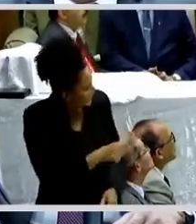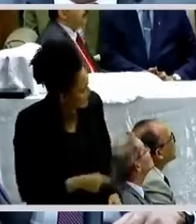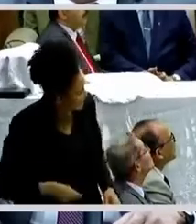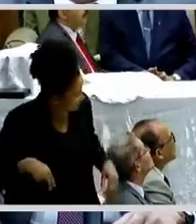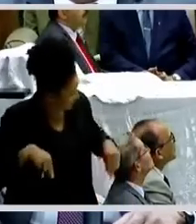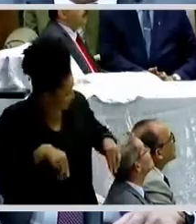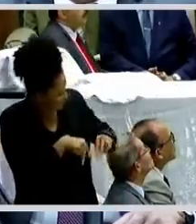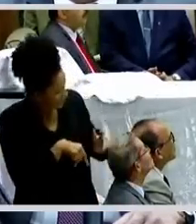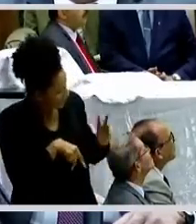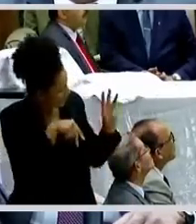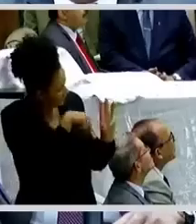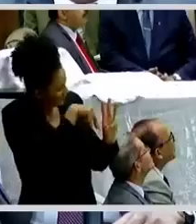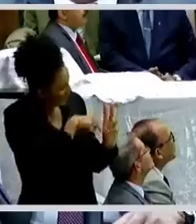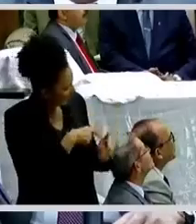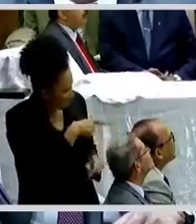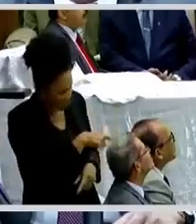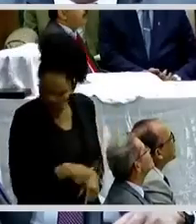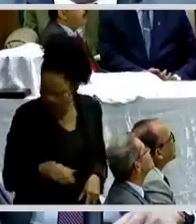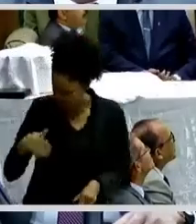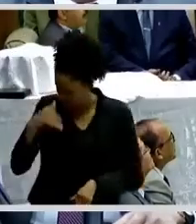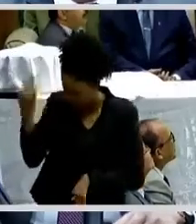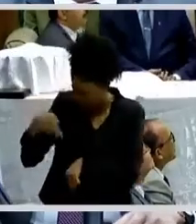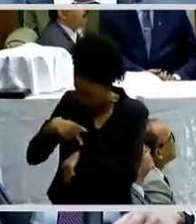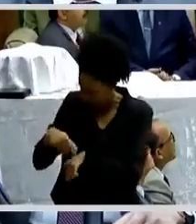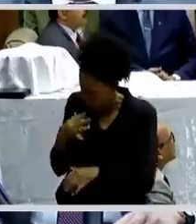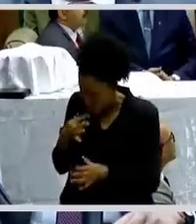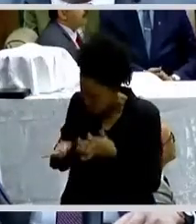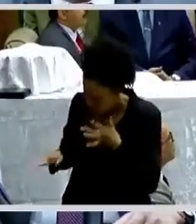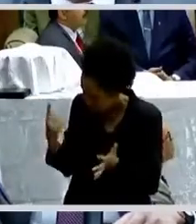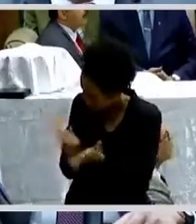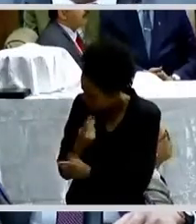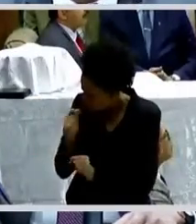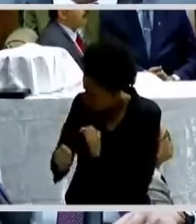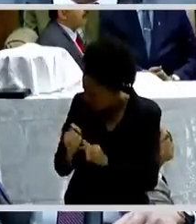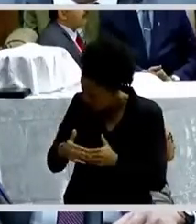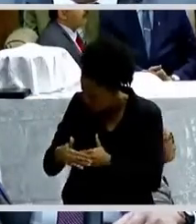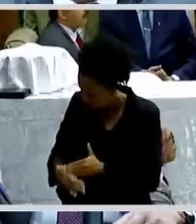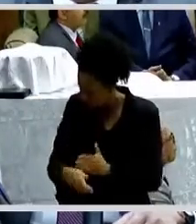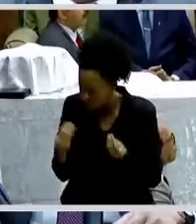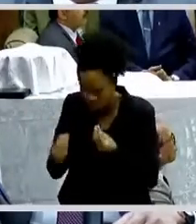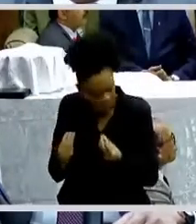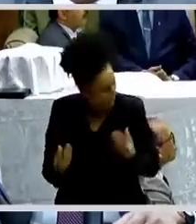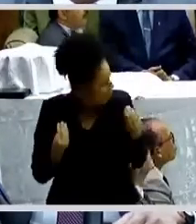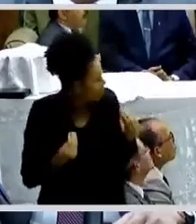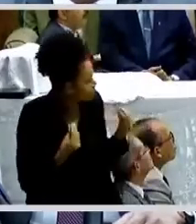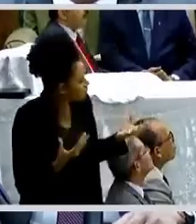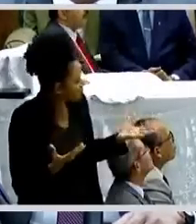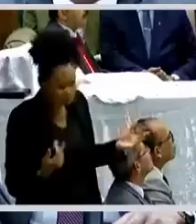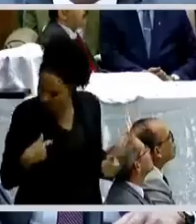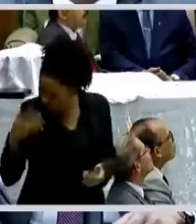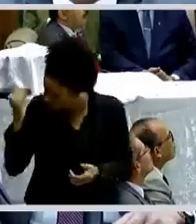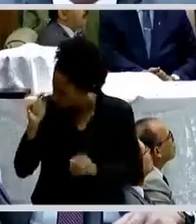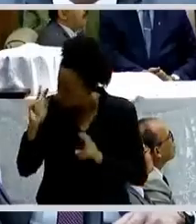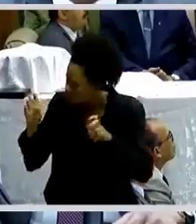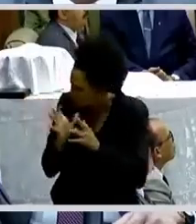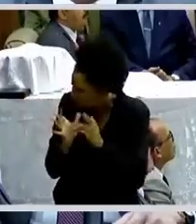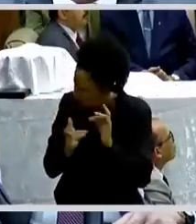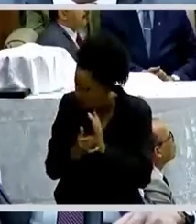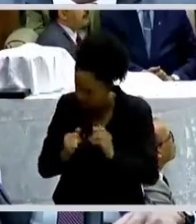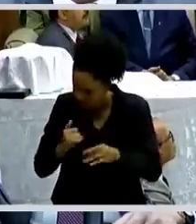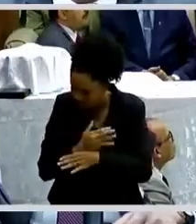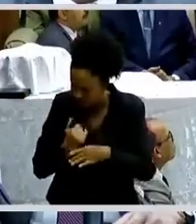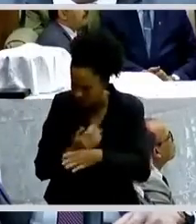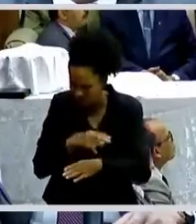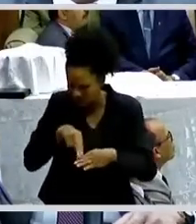Por acaso tu és o único estrangeiro aqui? Não sabe o que aconteceu nesses dias? Como? Sobre Jesus de Nazaré,